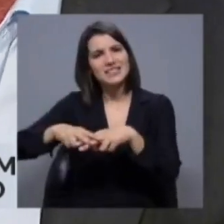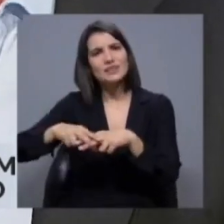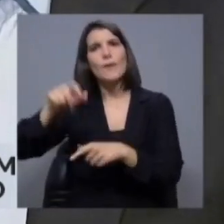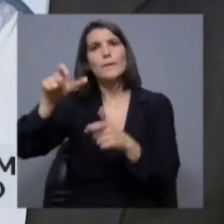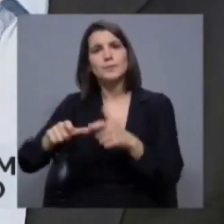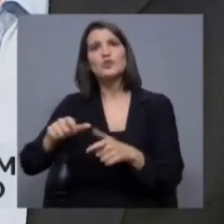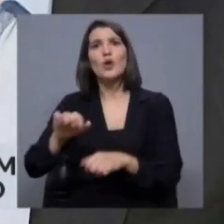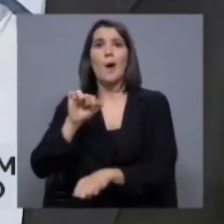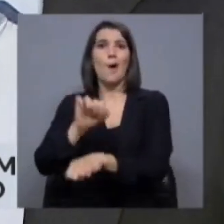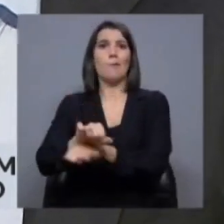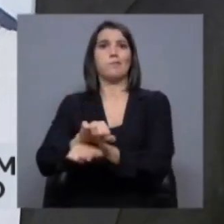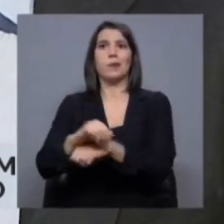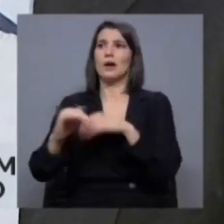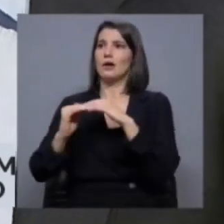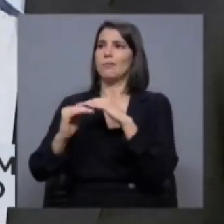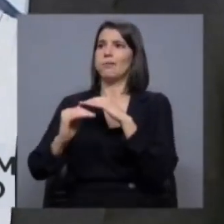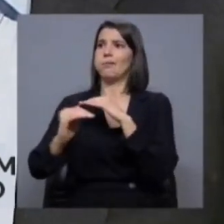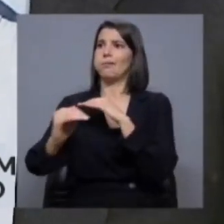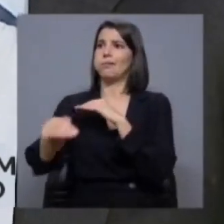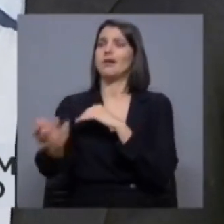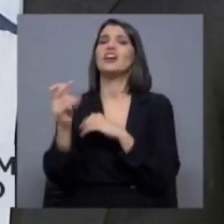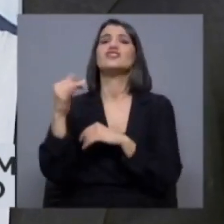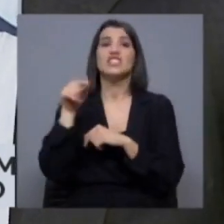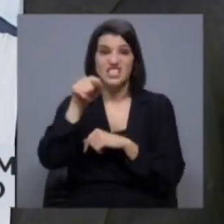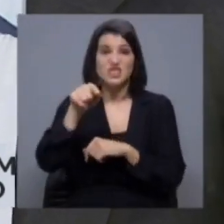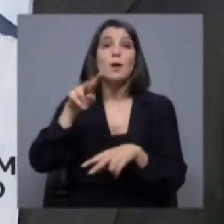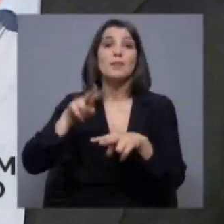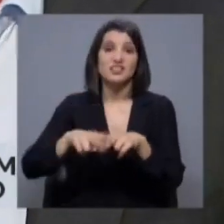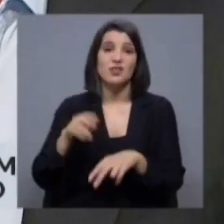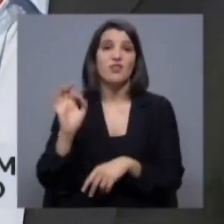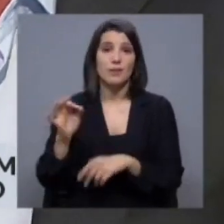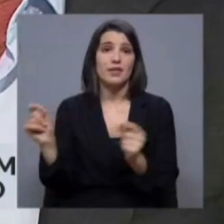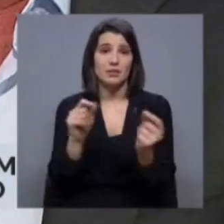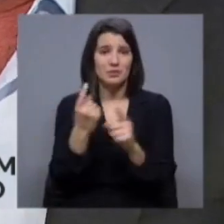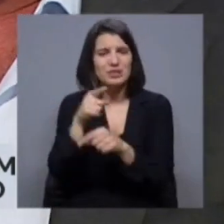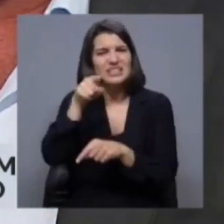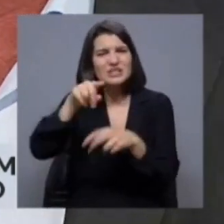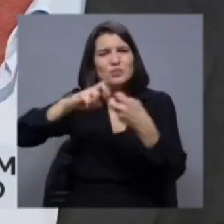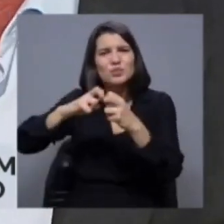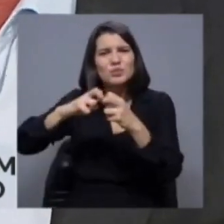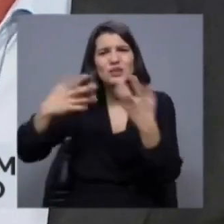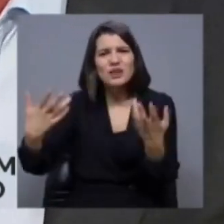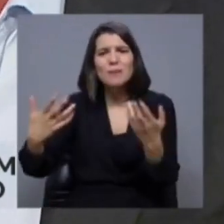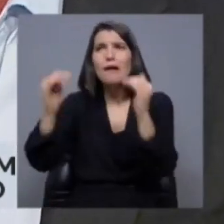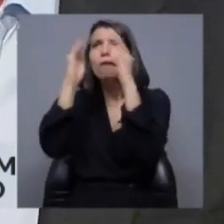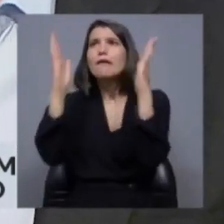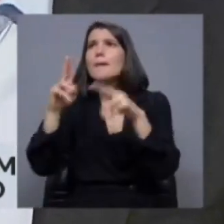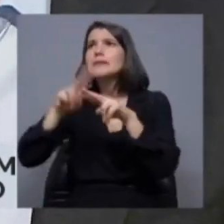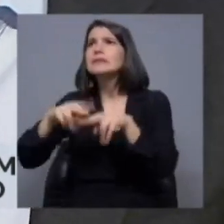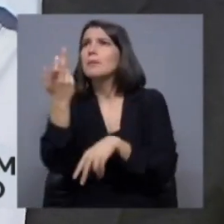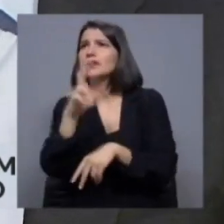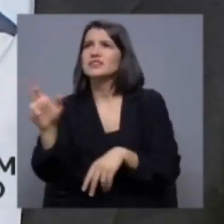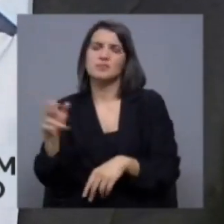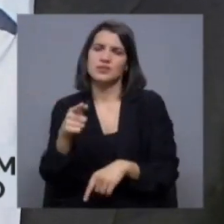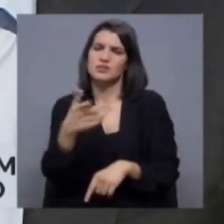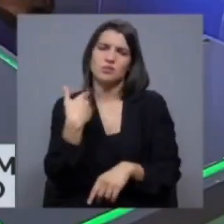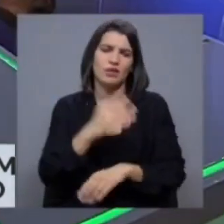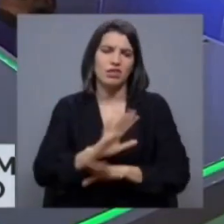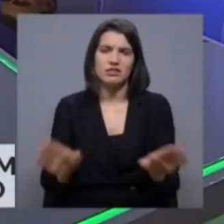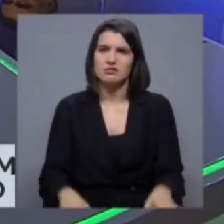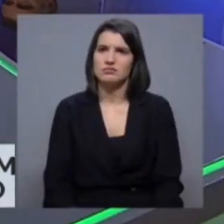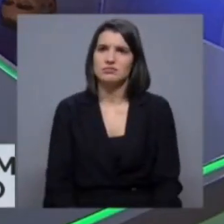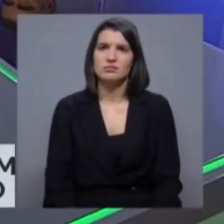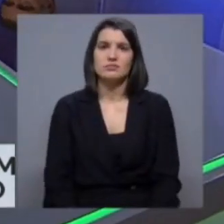que prenda os portugueses Esta Nação temos a 20 anos que isso é aquela prisão que vale a pena discutidos por que esse problema se despede diversas prisões perpétuas conheço muito pouco